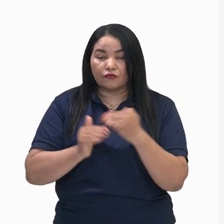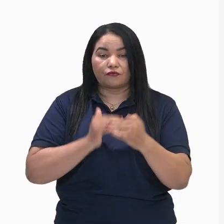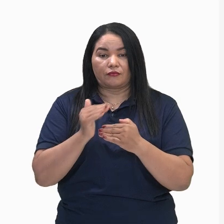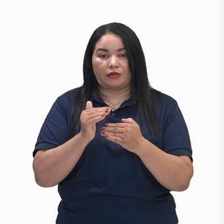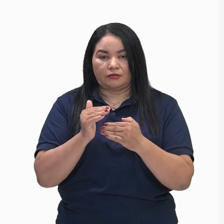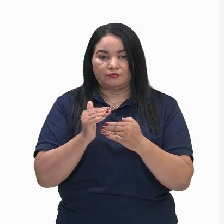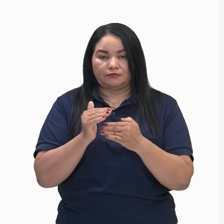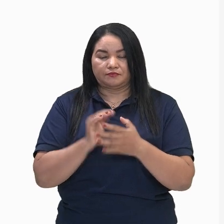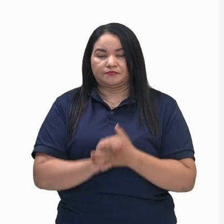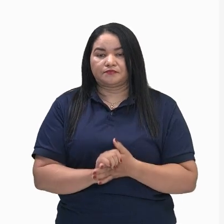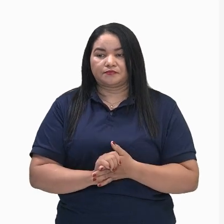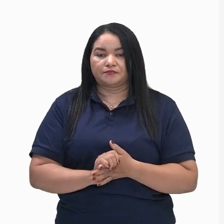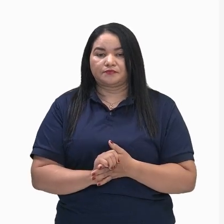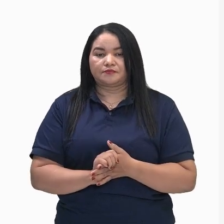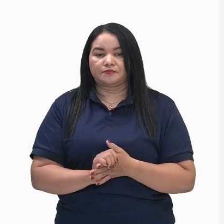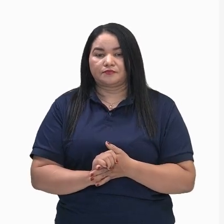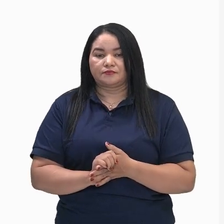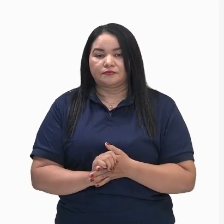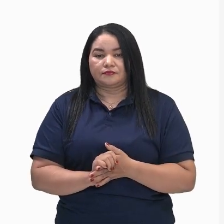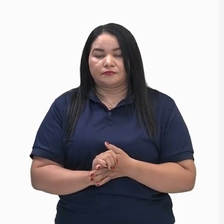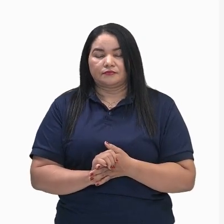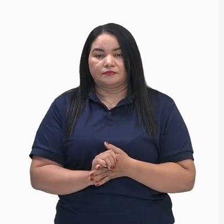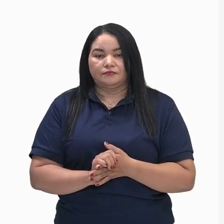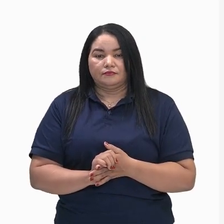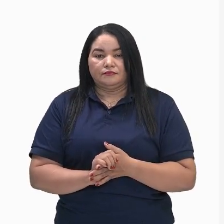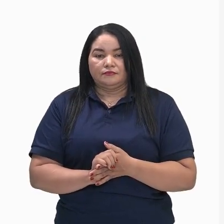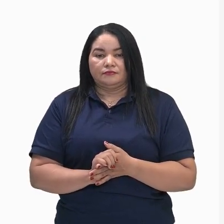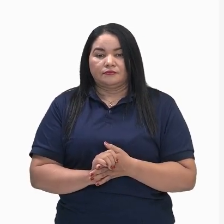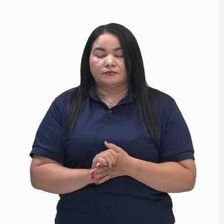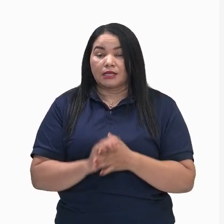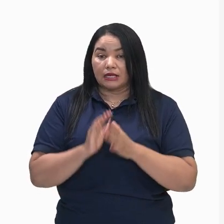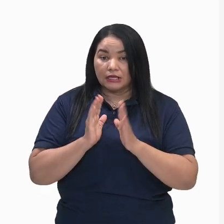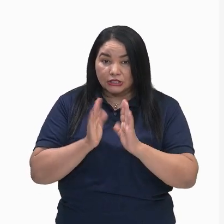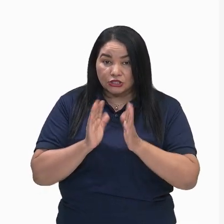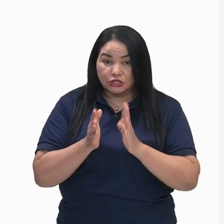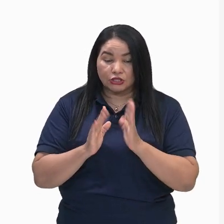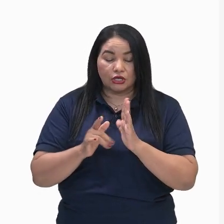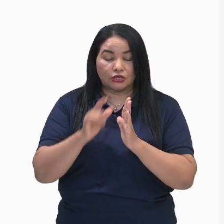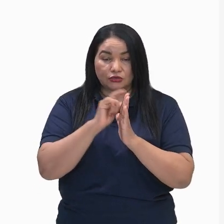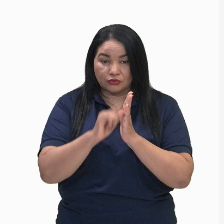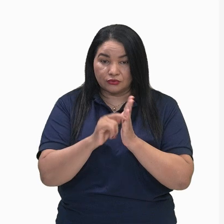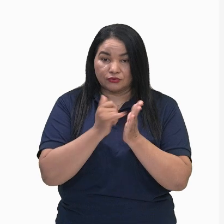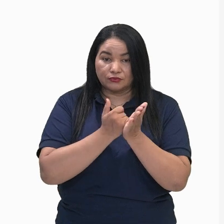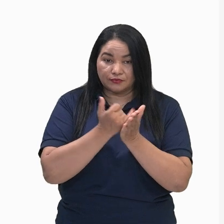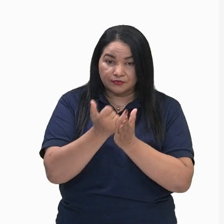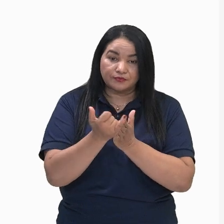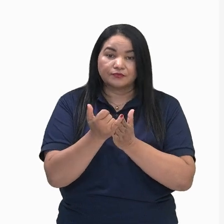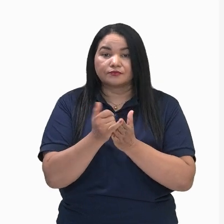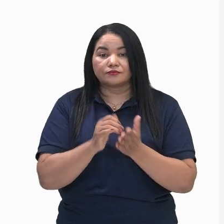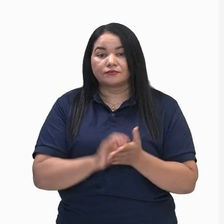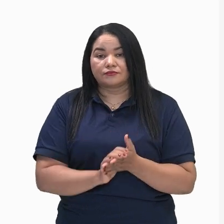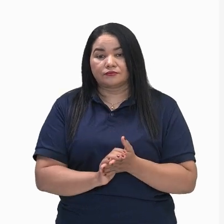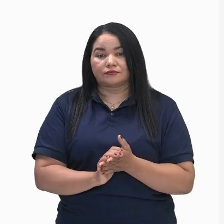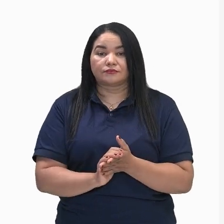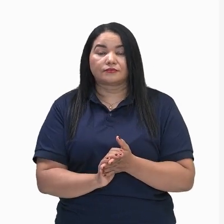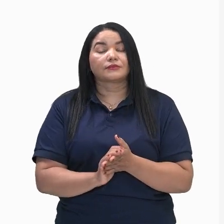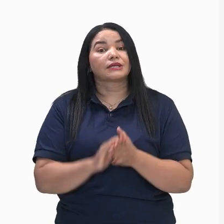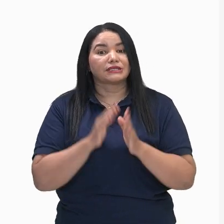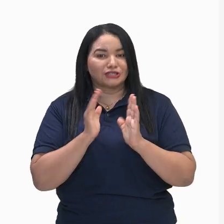foi apresentada a tese a ser defendida. Então, a parte inicial, que é